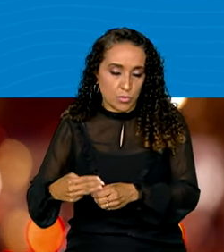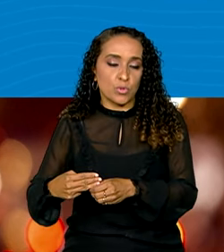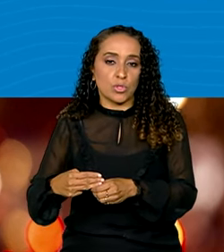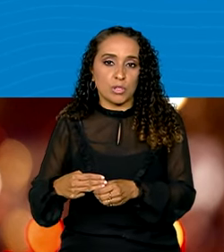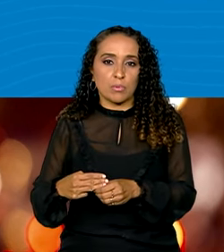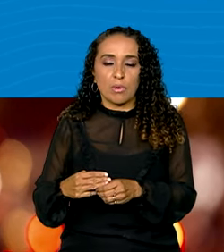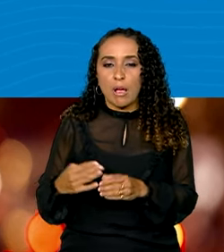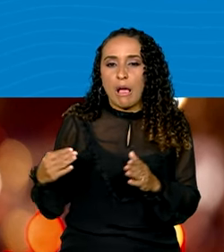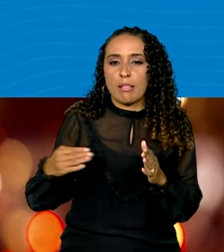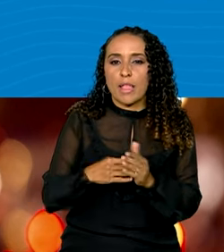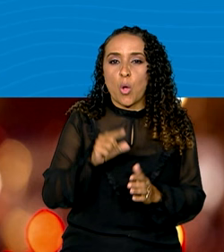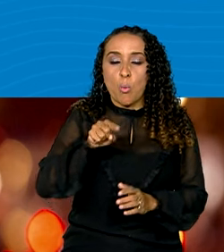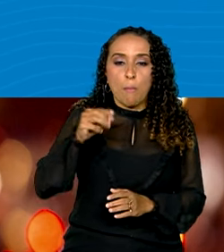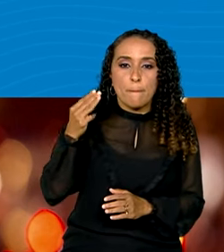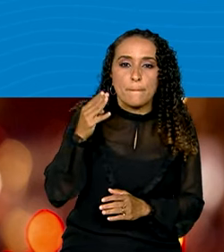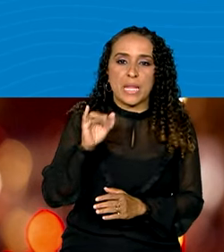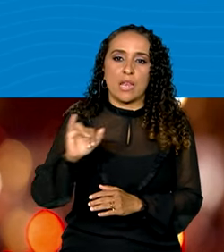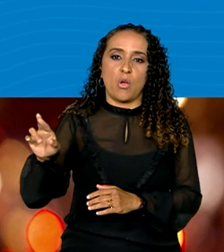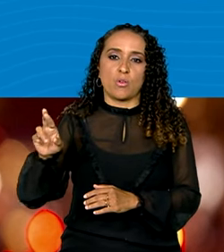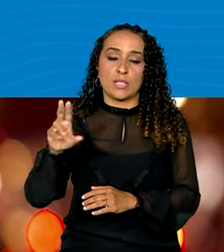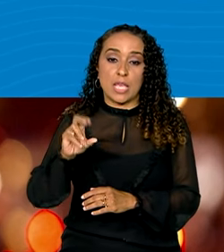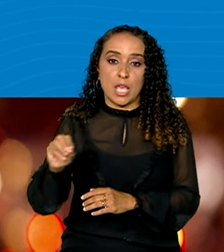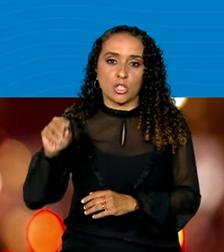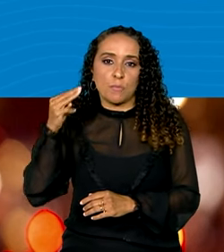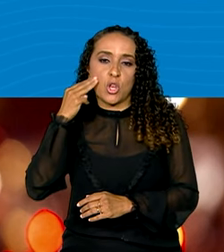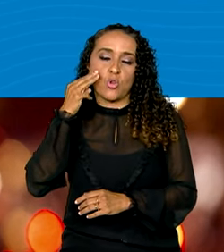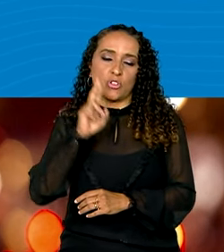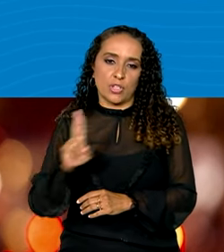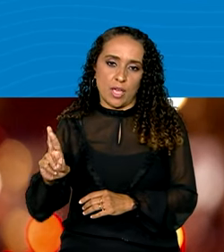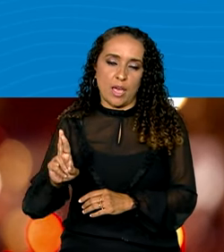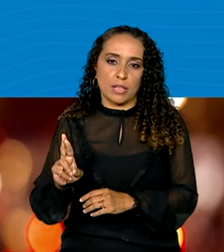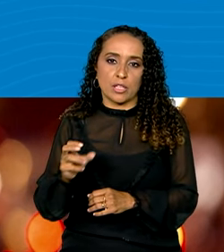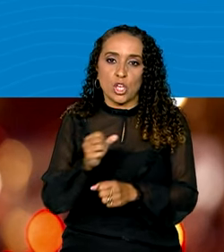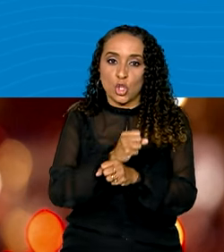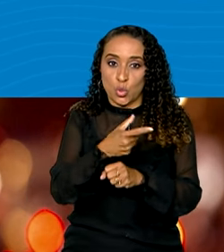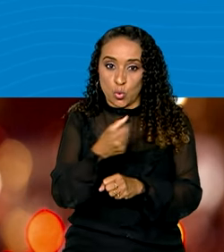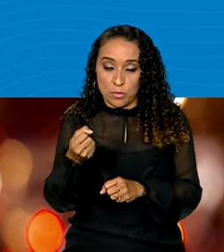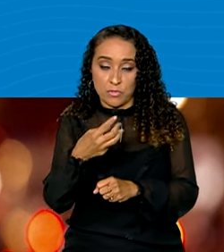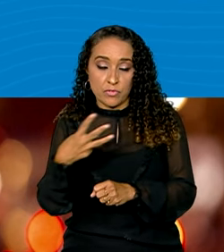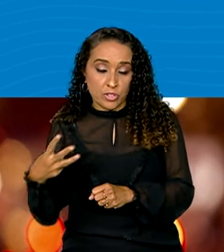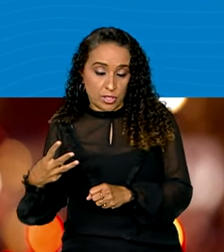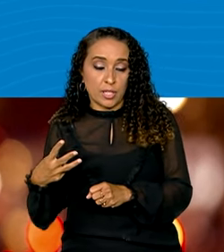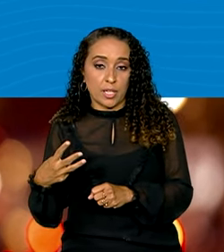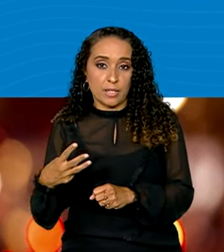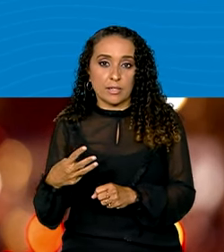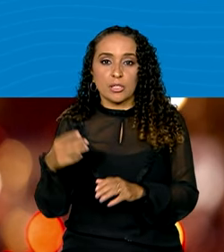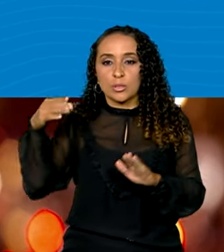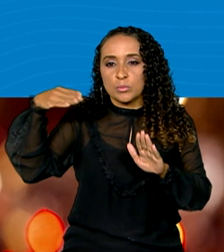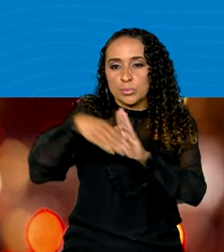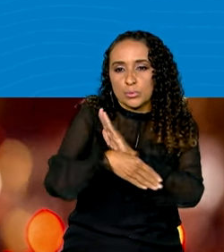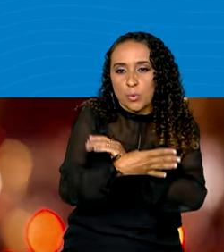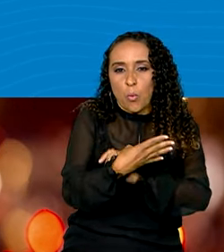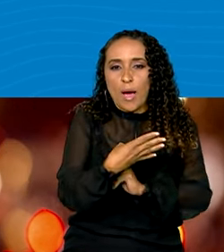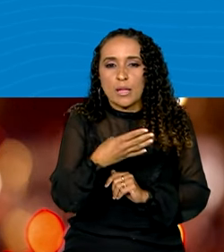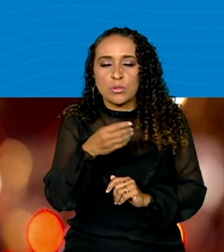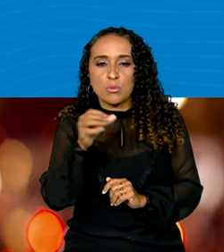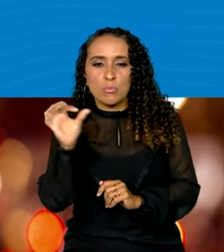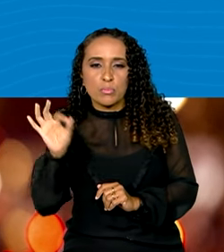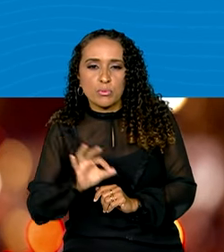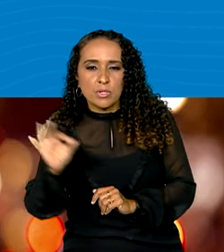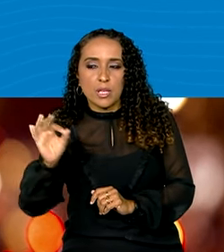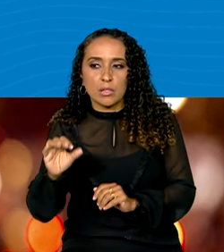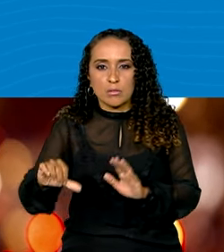que chegaram a 1 bilhão e 500 milhões de reais em 2023. A queda de 4% nos